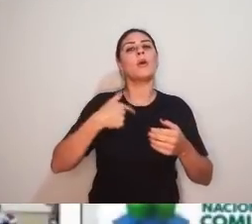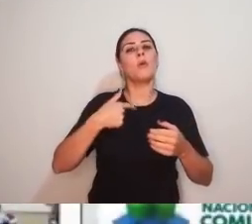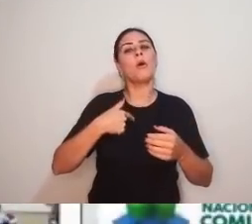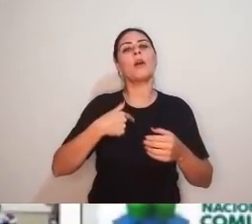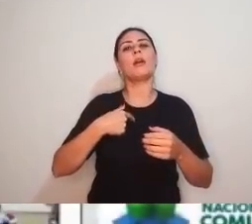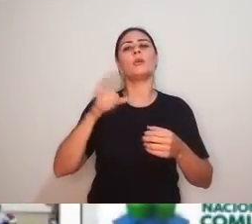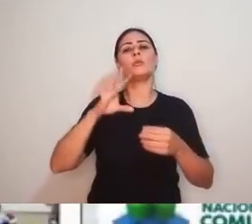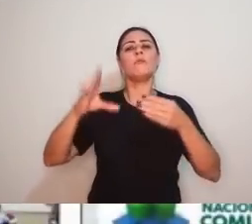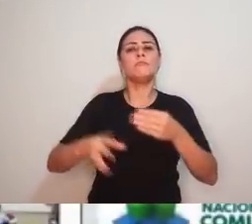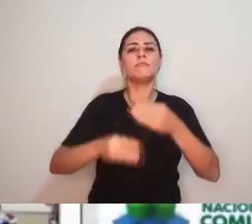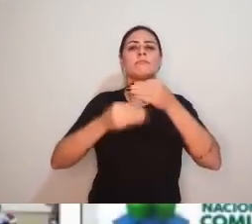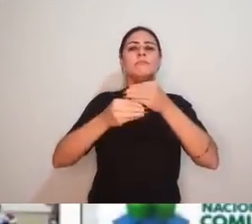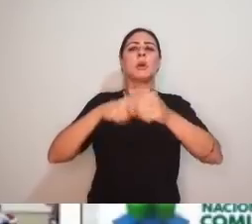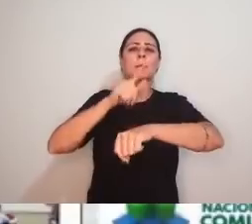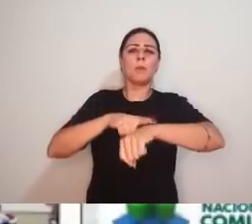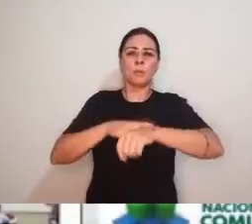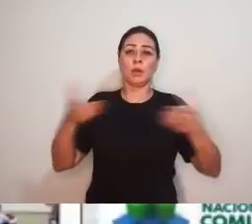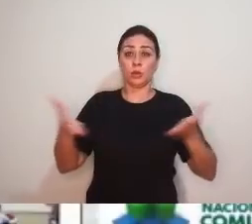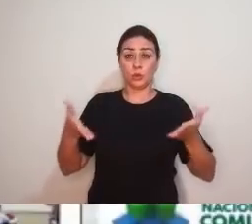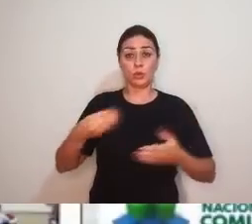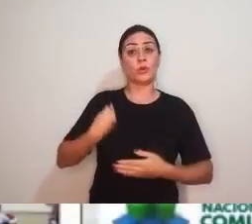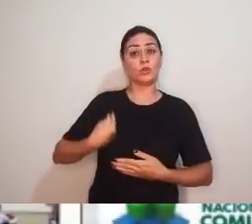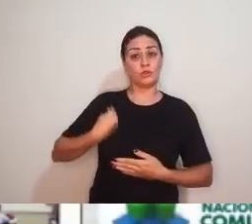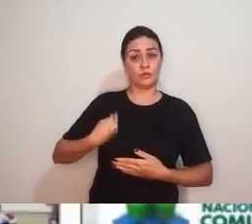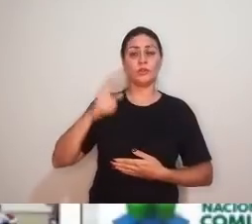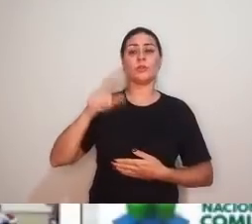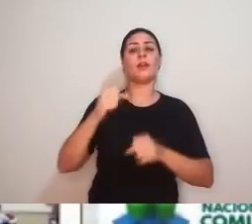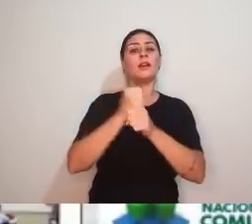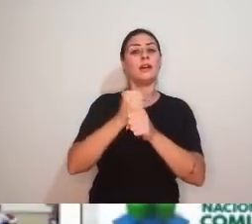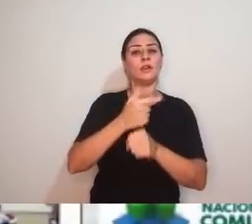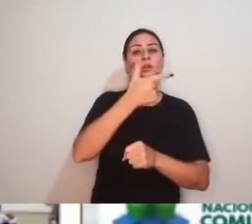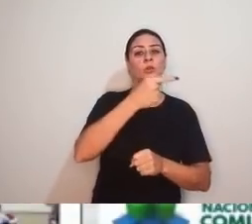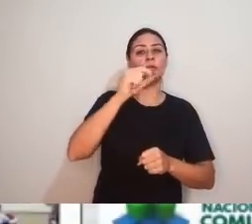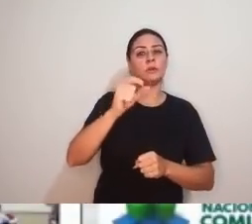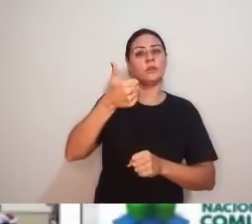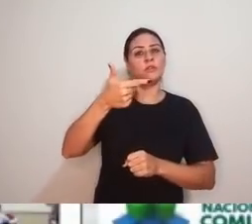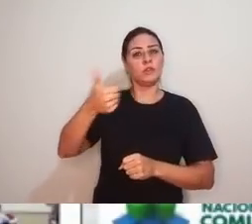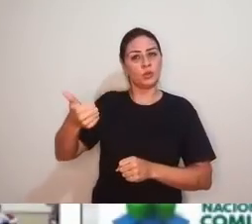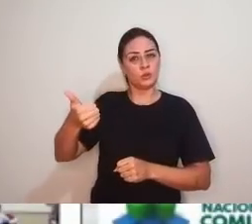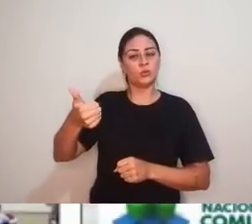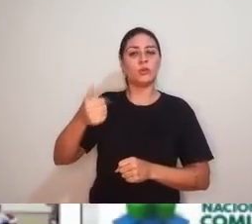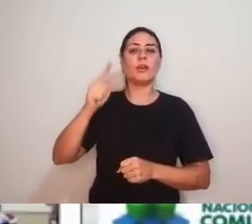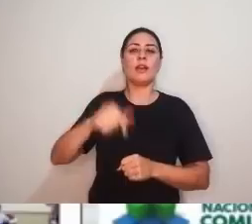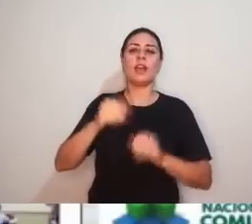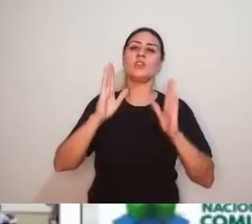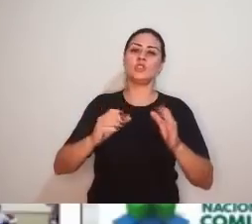Quero recuperar aqui rapidamente apenas o momento que nós estamos hoje. Hoje nós estamos no ano de